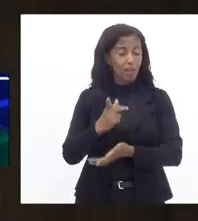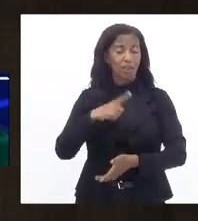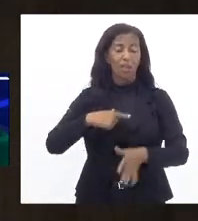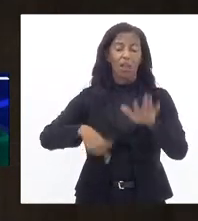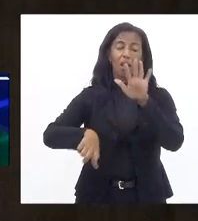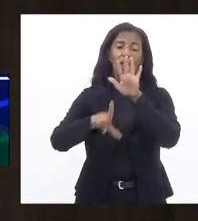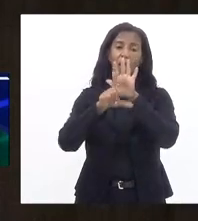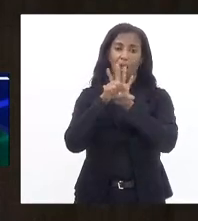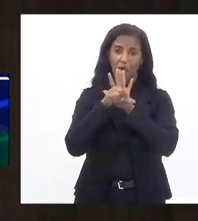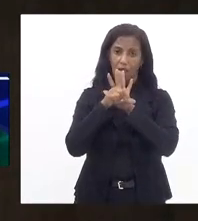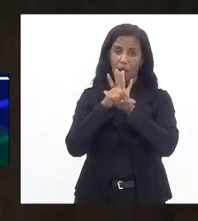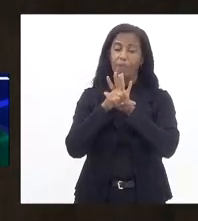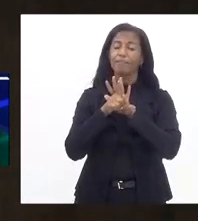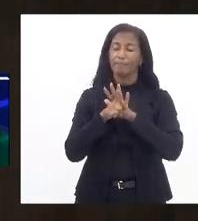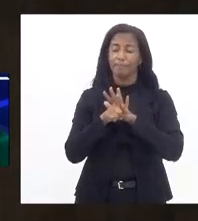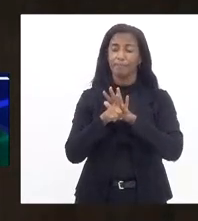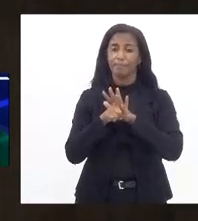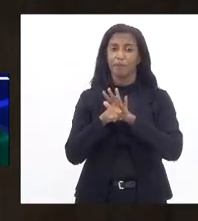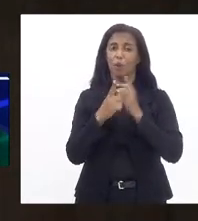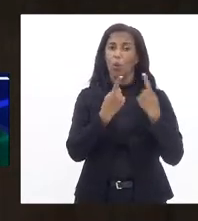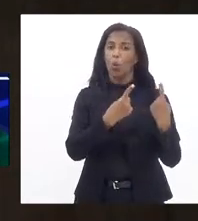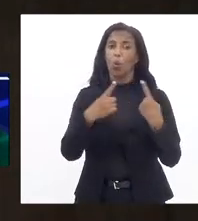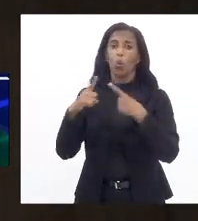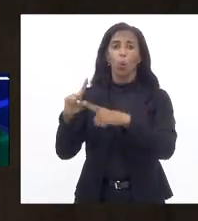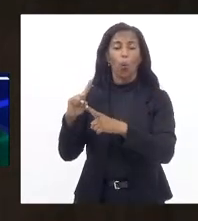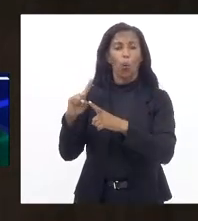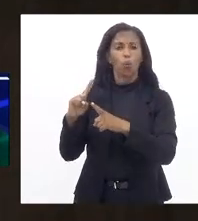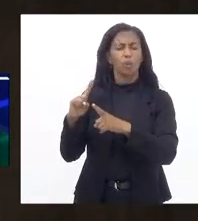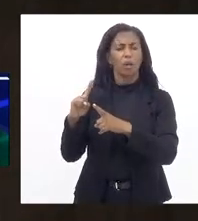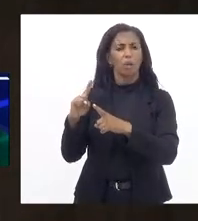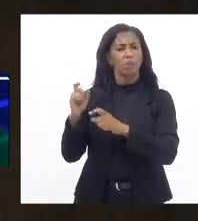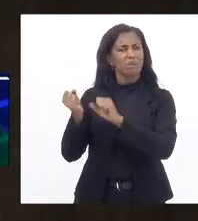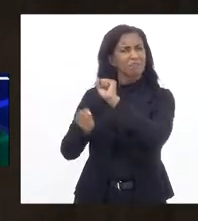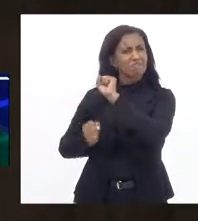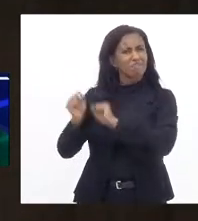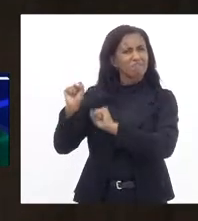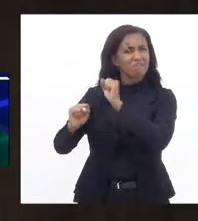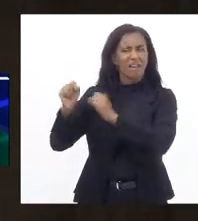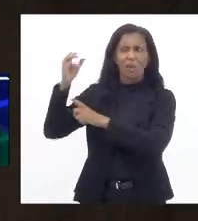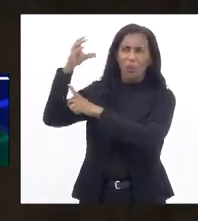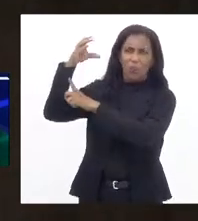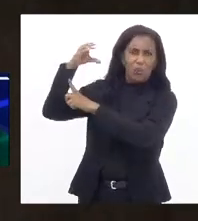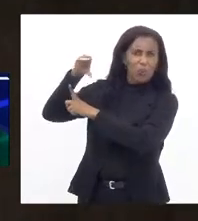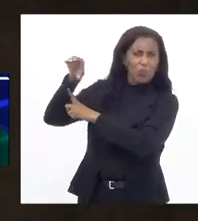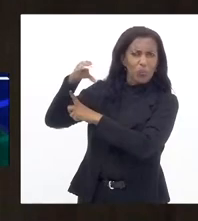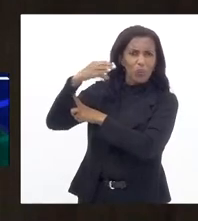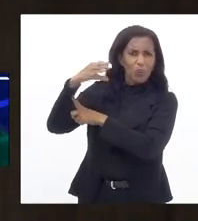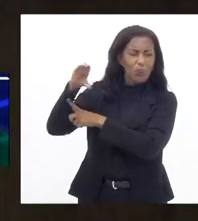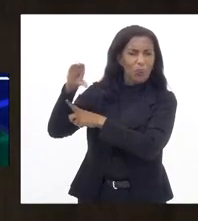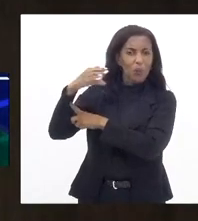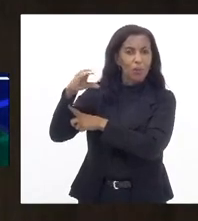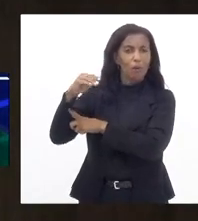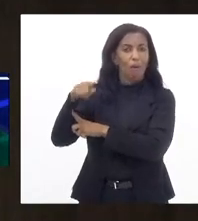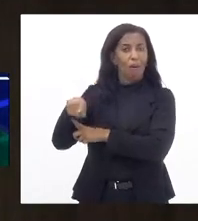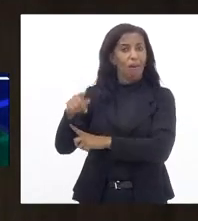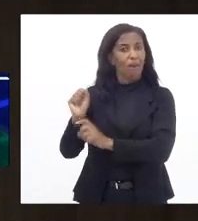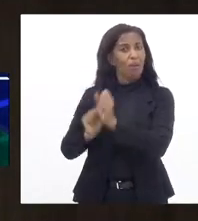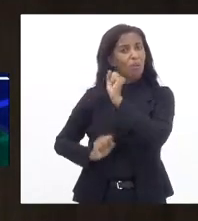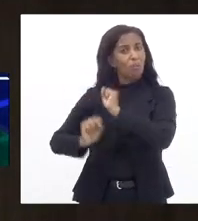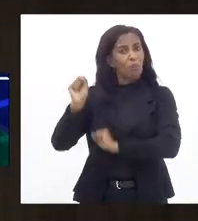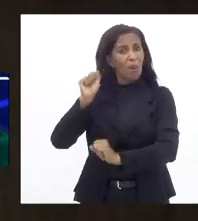leis tramitando contra essa indústria de radar, porque é realmente uma indústria